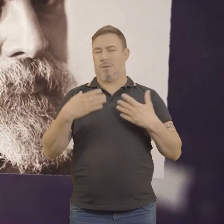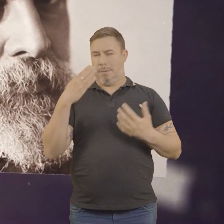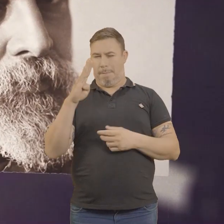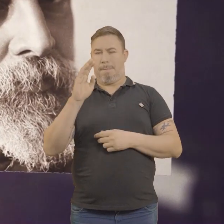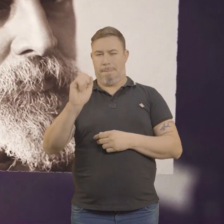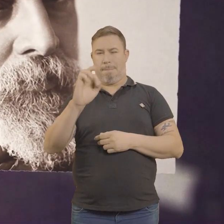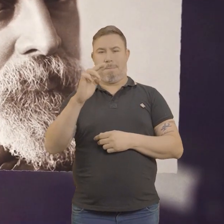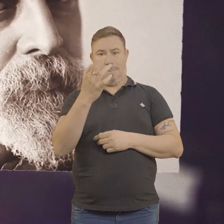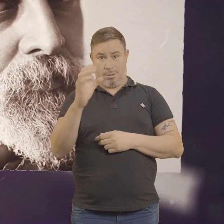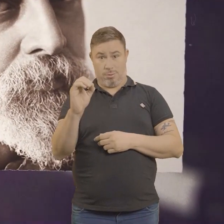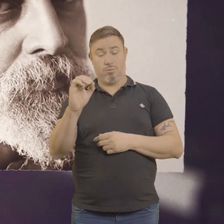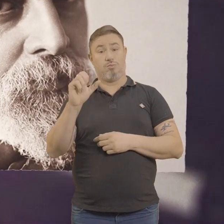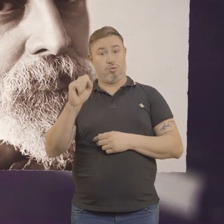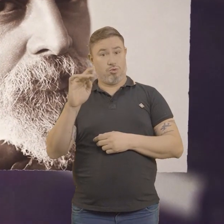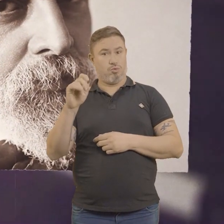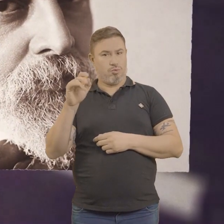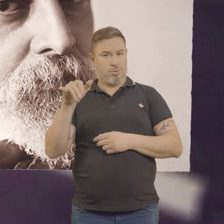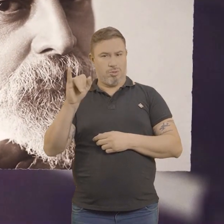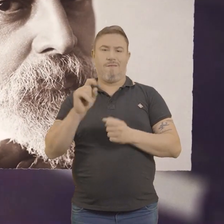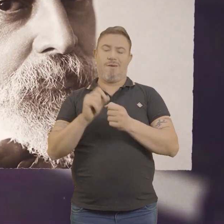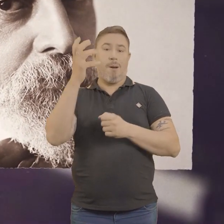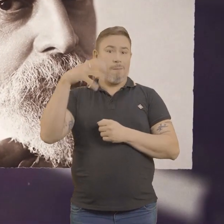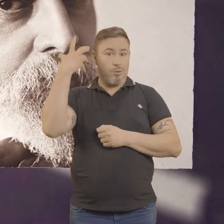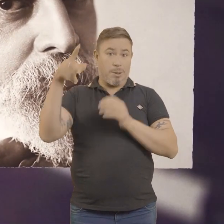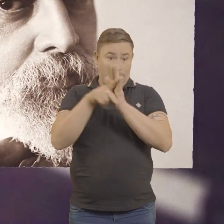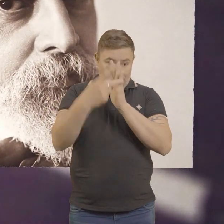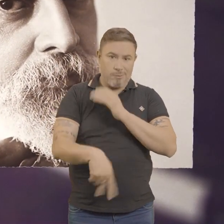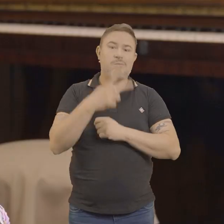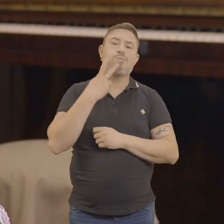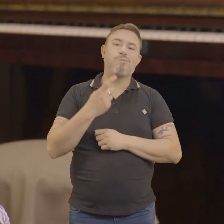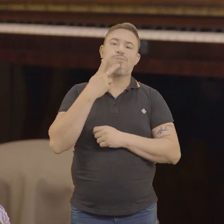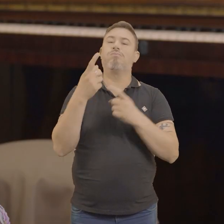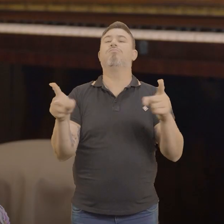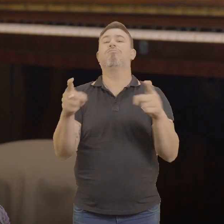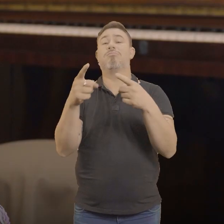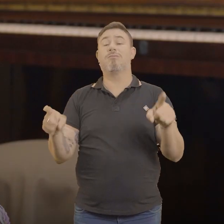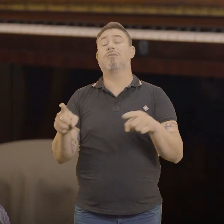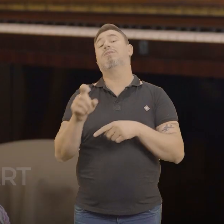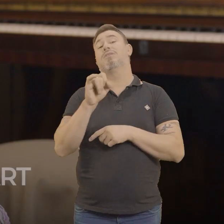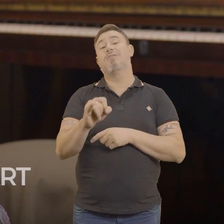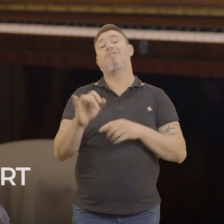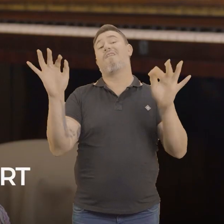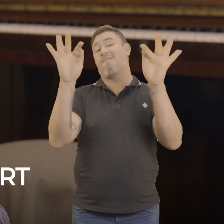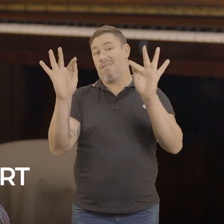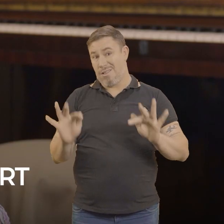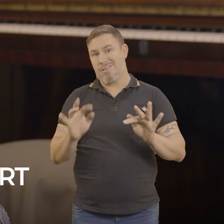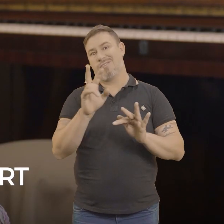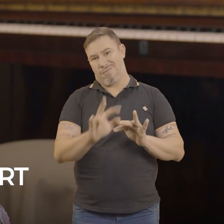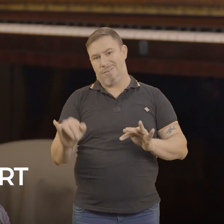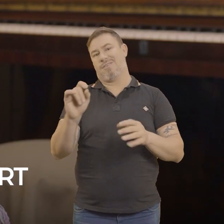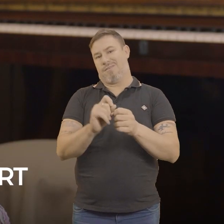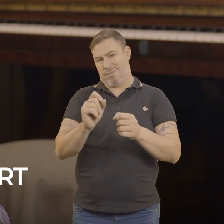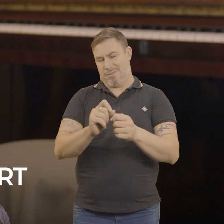a música do Hino do Ceará, compôs a melodia em escalas modais. Se for feliz, ele diz, terei vencido uma